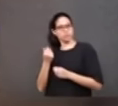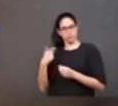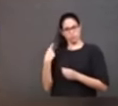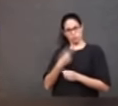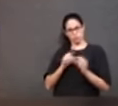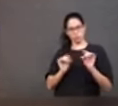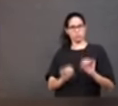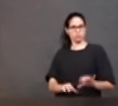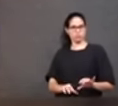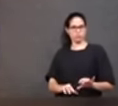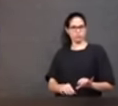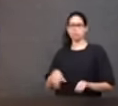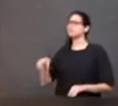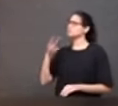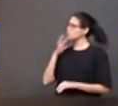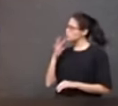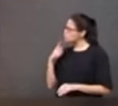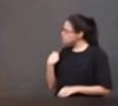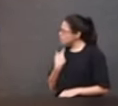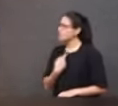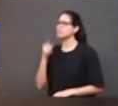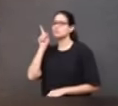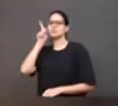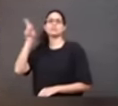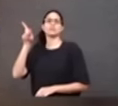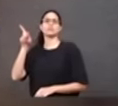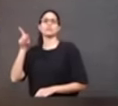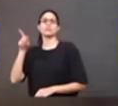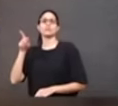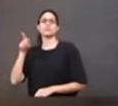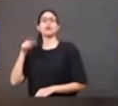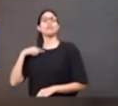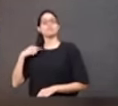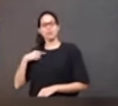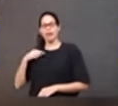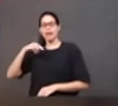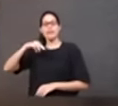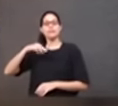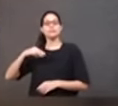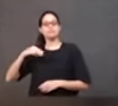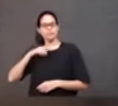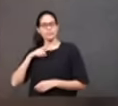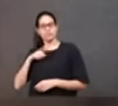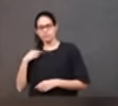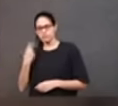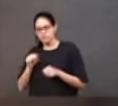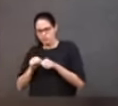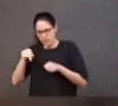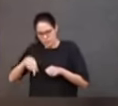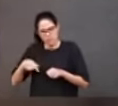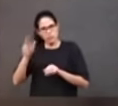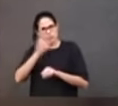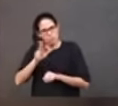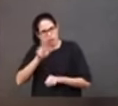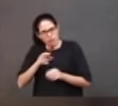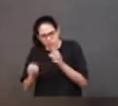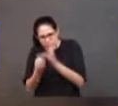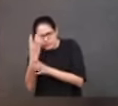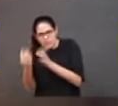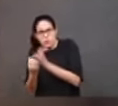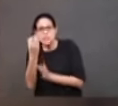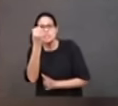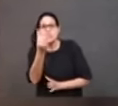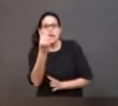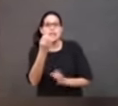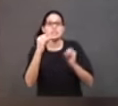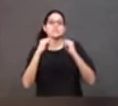gestão. No Ministério, como gestor de ciência e tecnologia, assim como fizemos em Uberlândia, criamos mais 6 institutos de